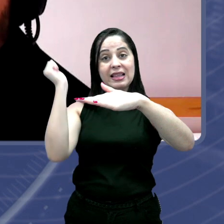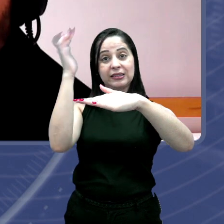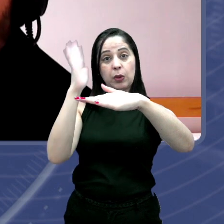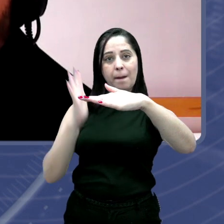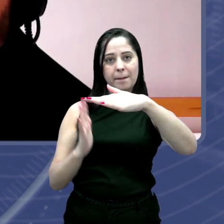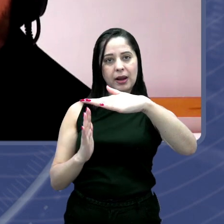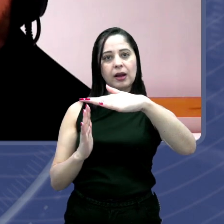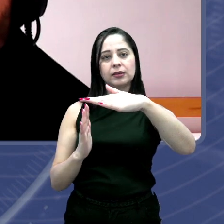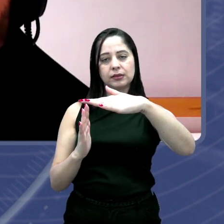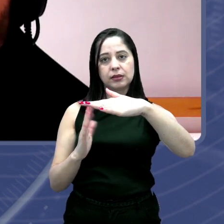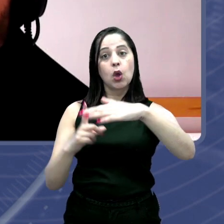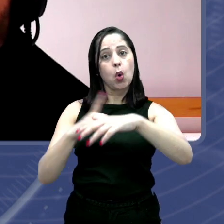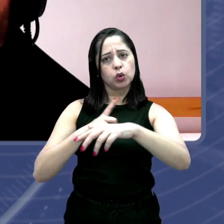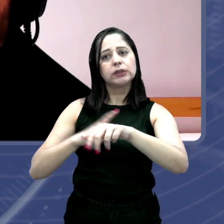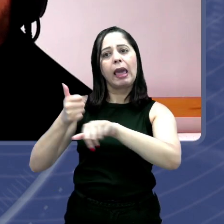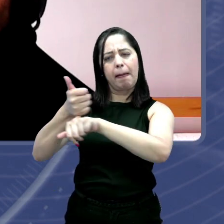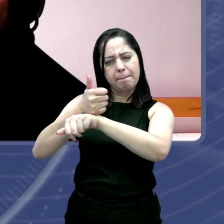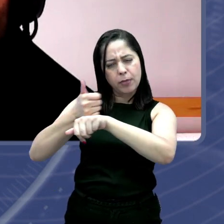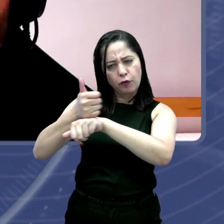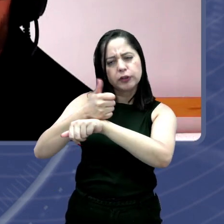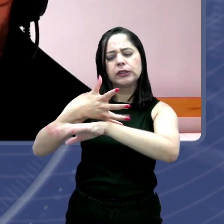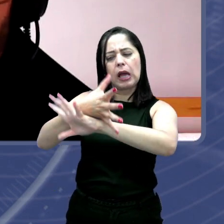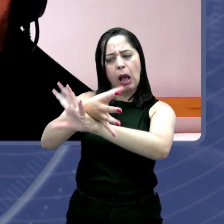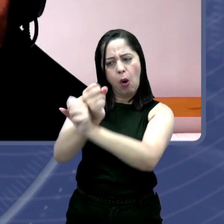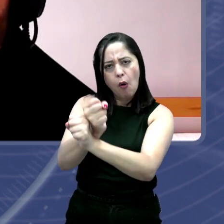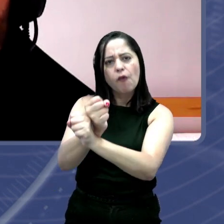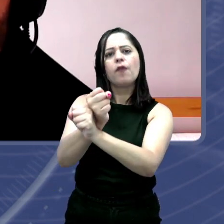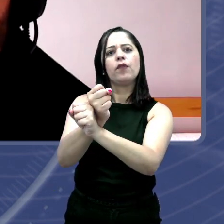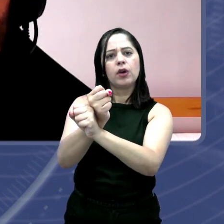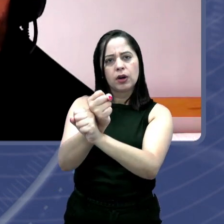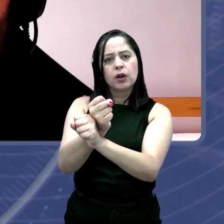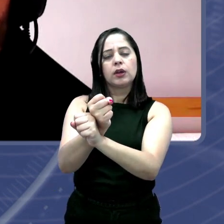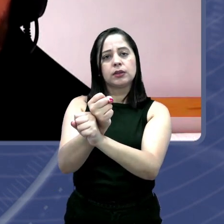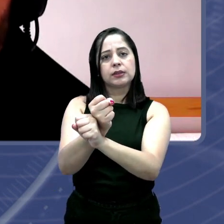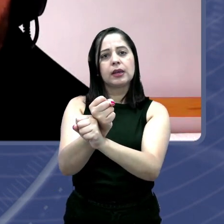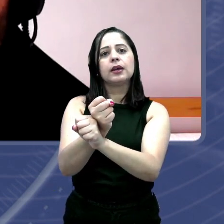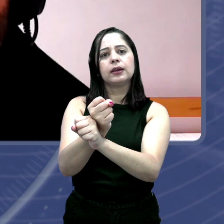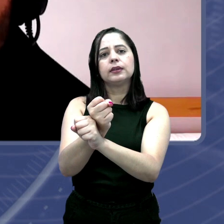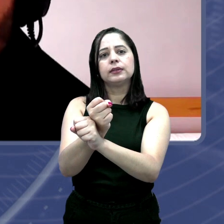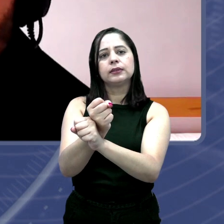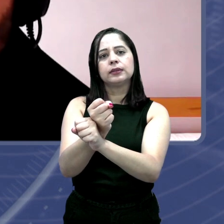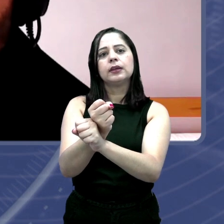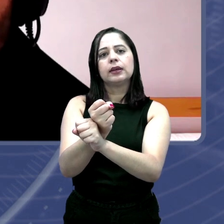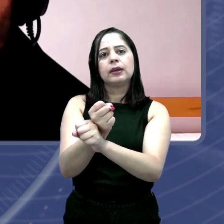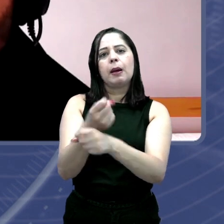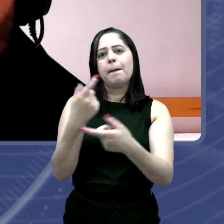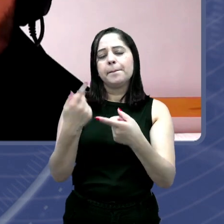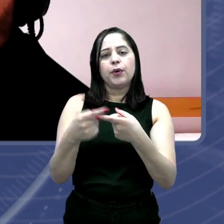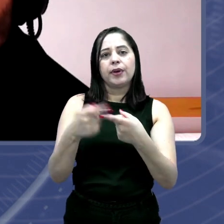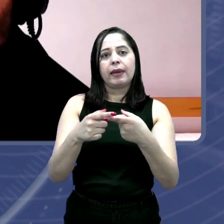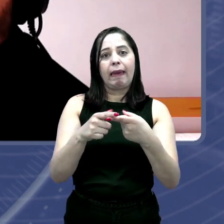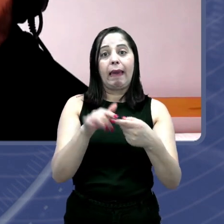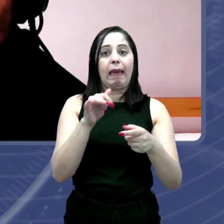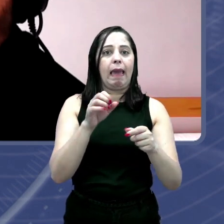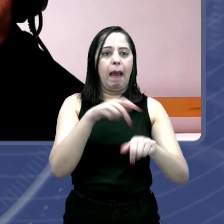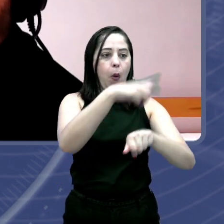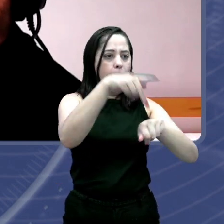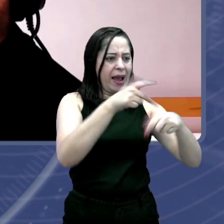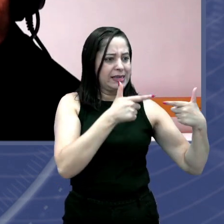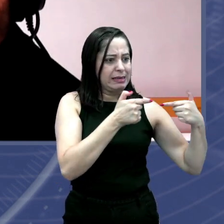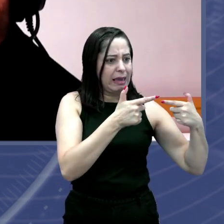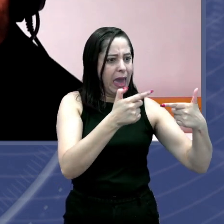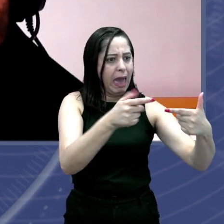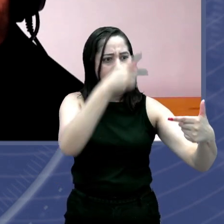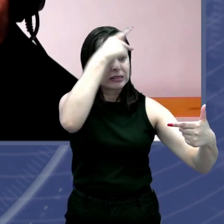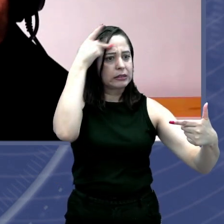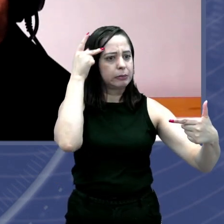Muitas vezes tem uma profissão no seu país de origem, como no caso a questão, né, das guerras, muitas pessoas precisam sair de uma forma